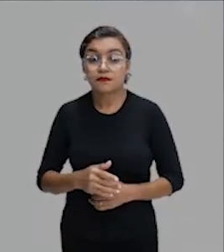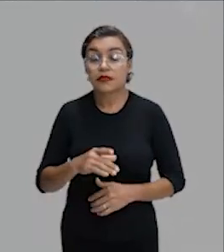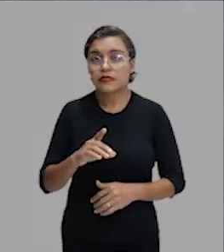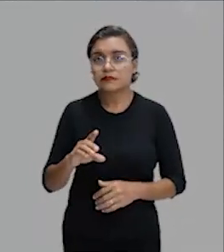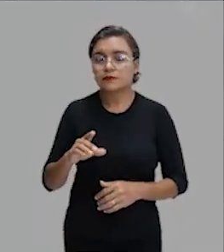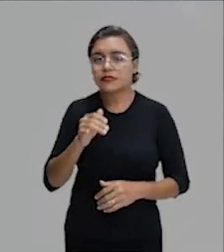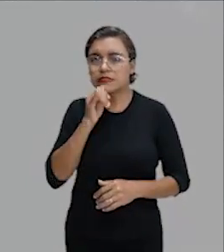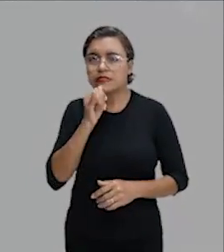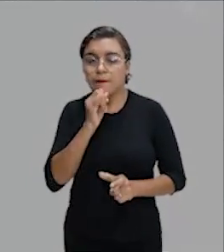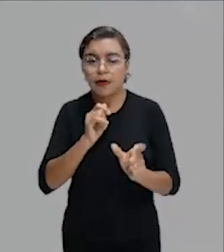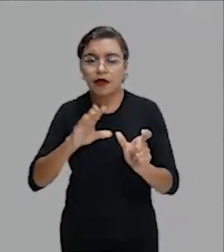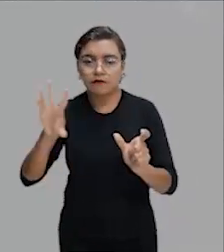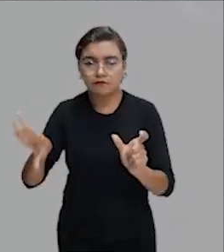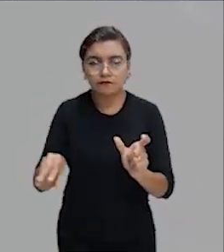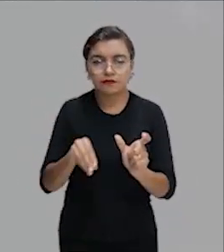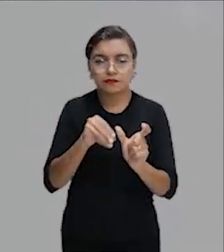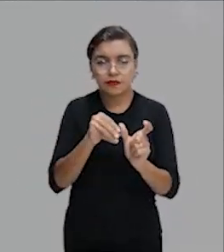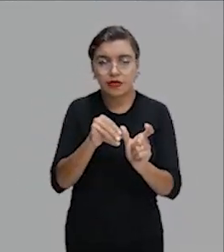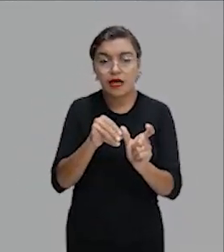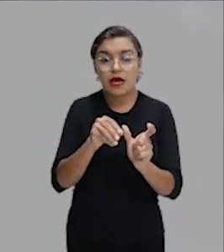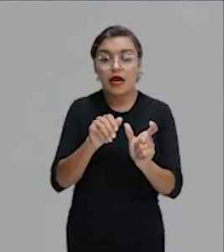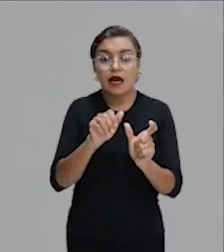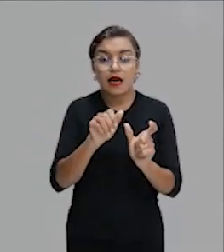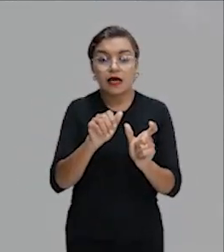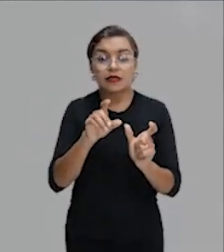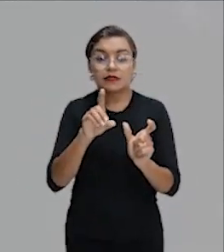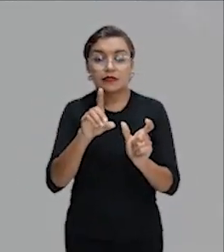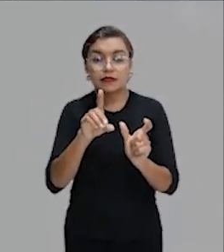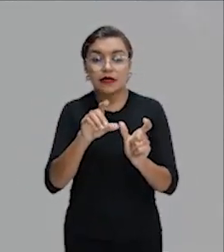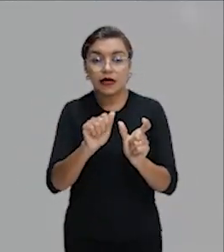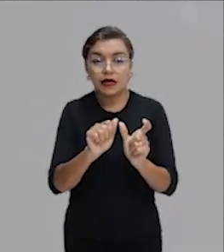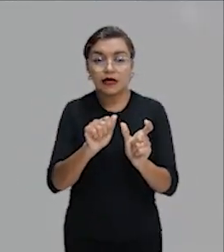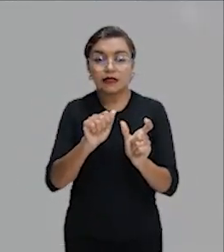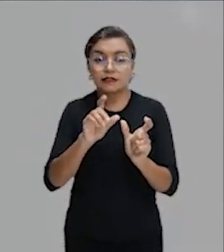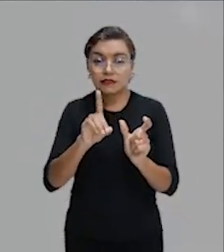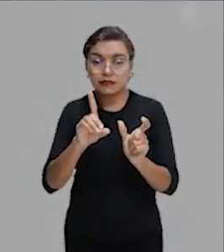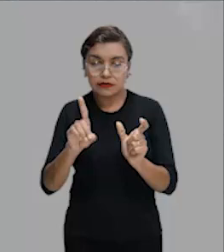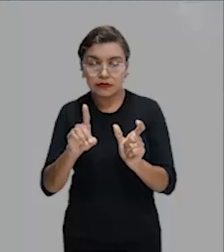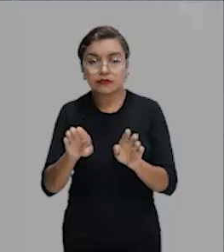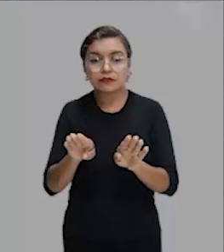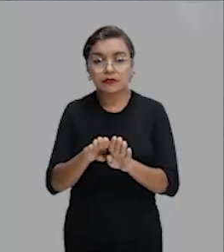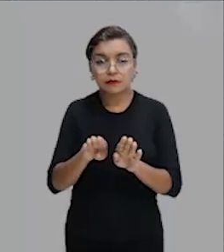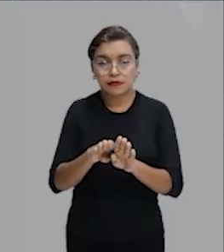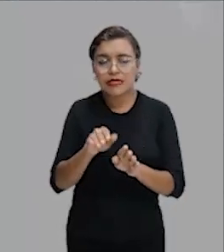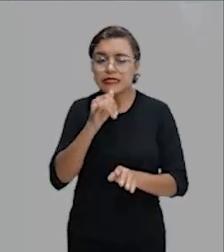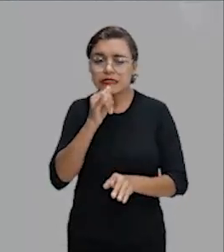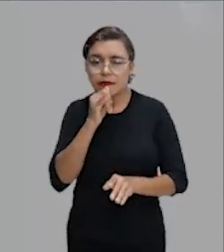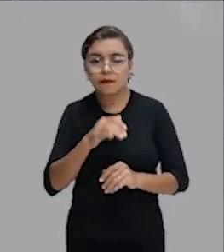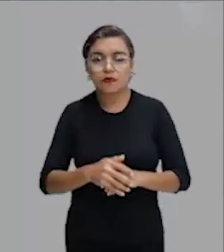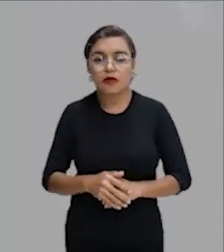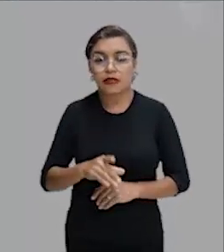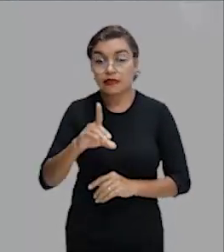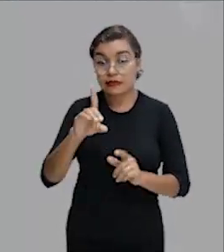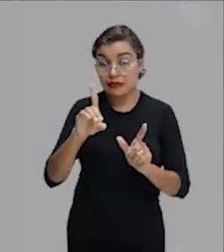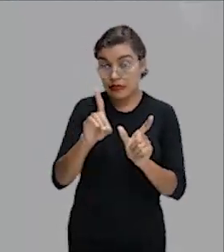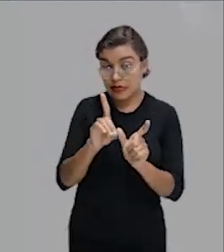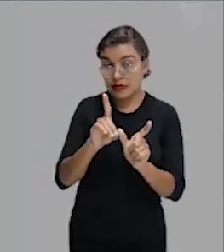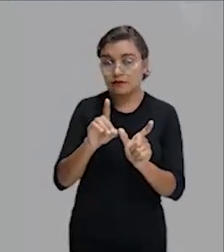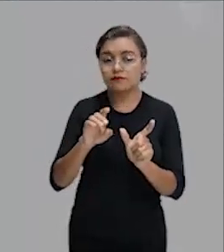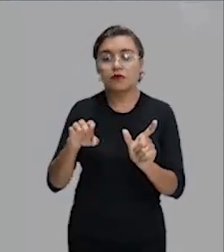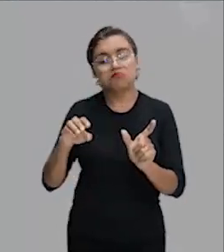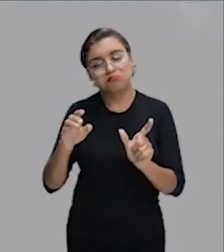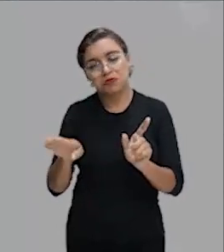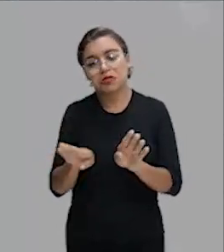de, é de ou i é de. E aí, nesse caso dos verbos regulares, você vai observar